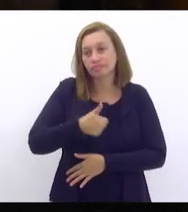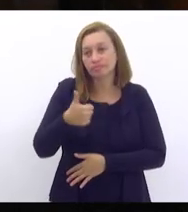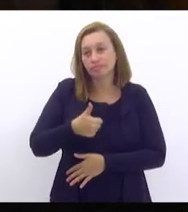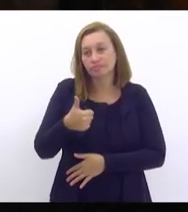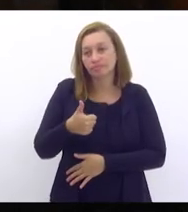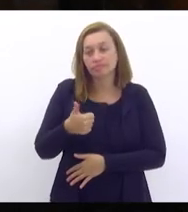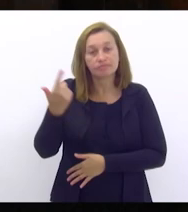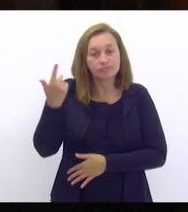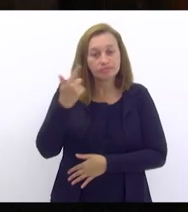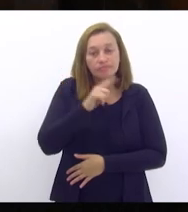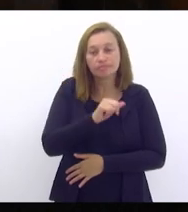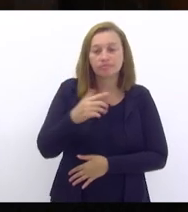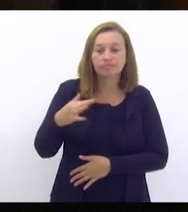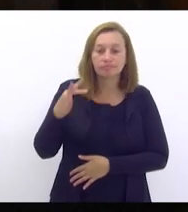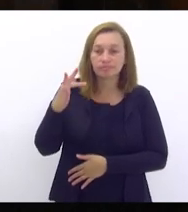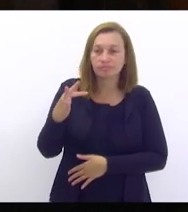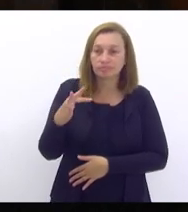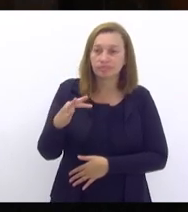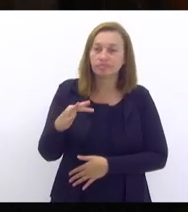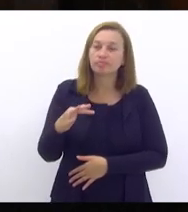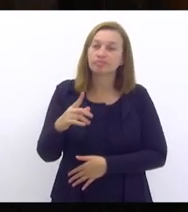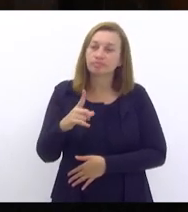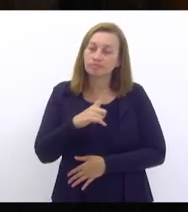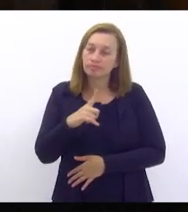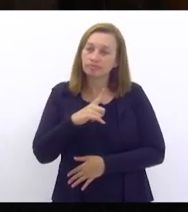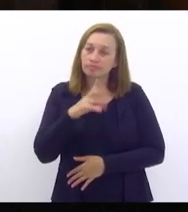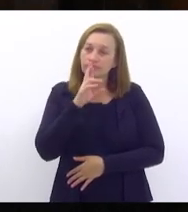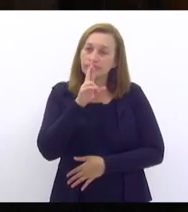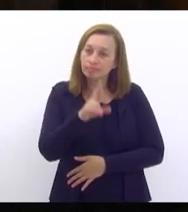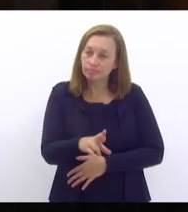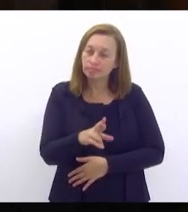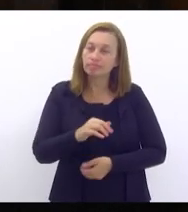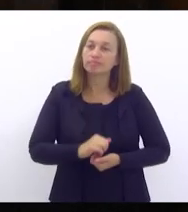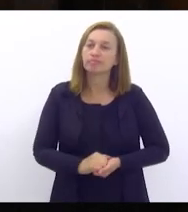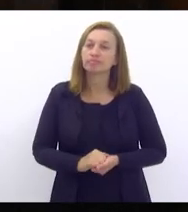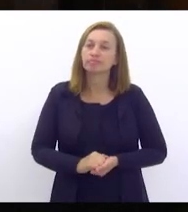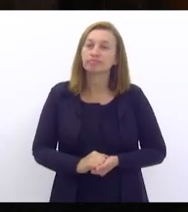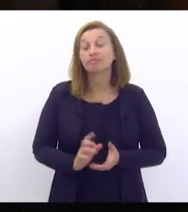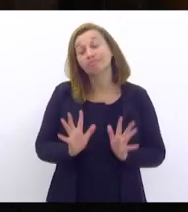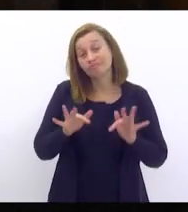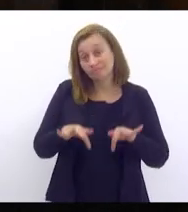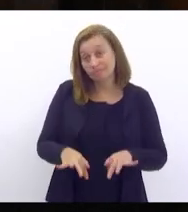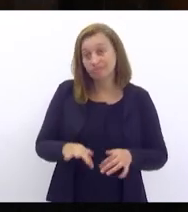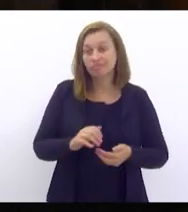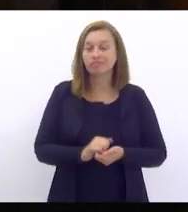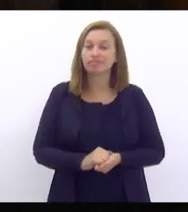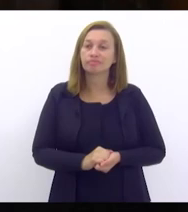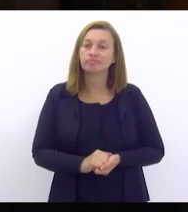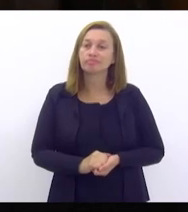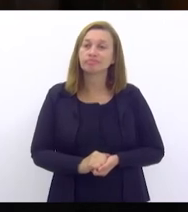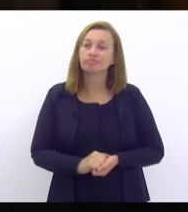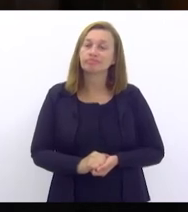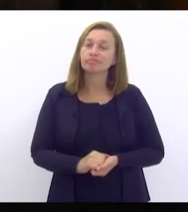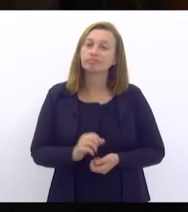gente consiga, breve, ter isso como uma resposta. Por fim, queria usar